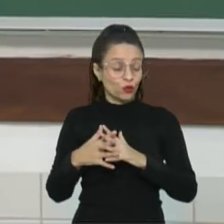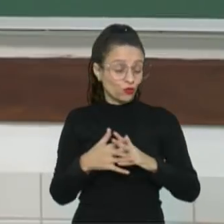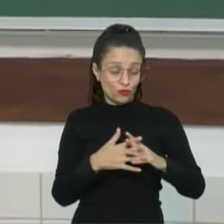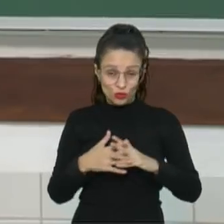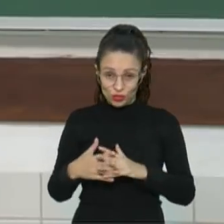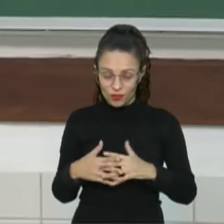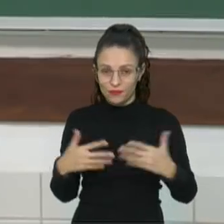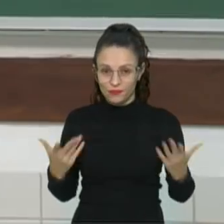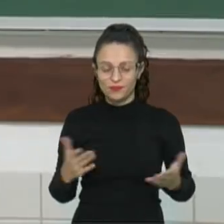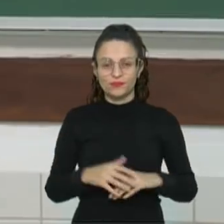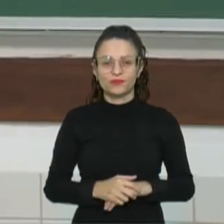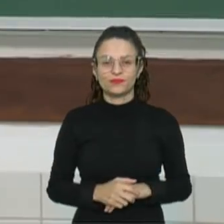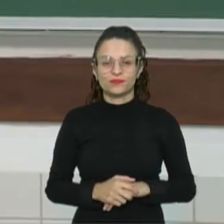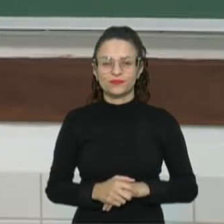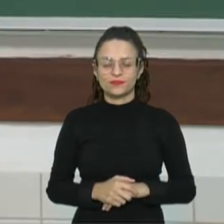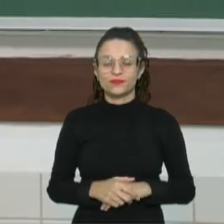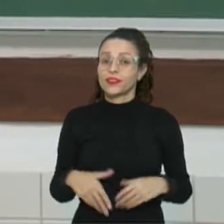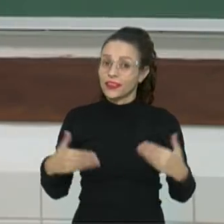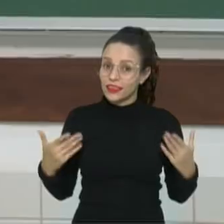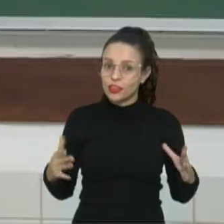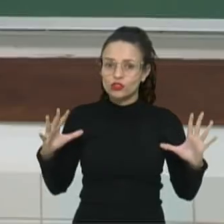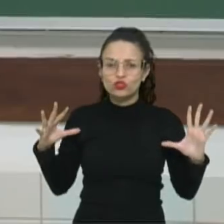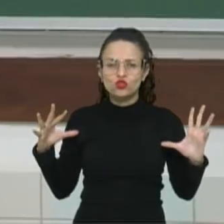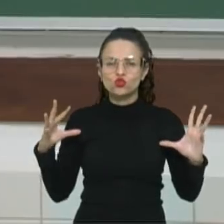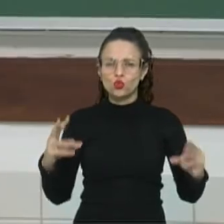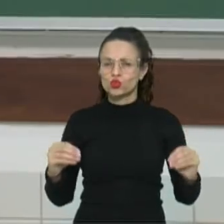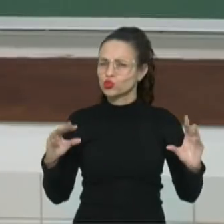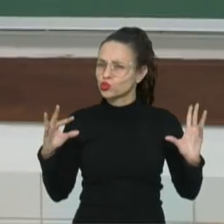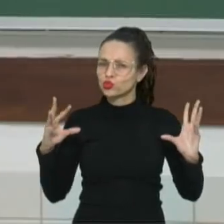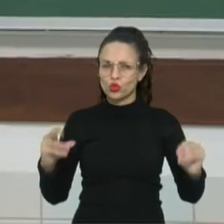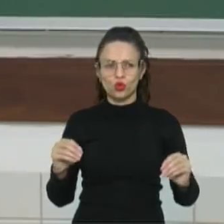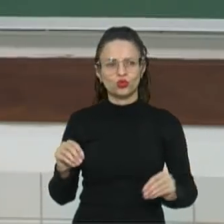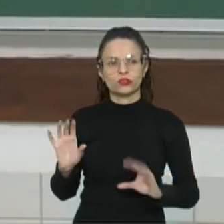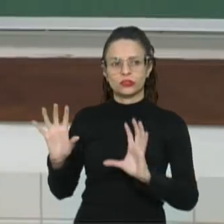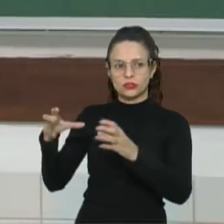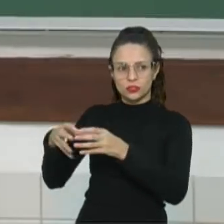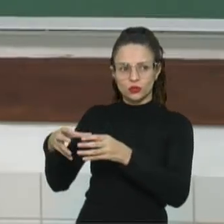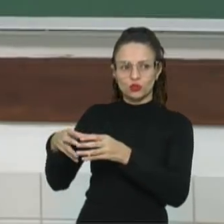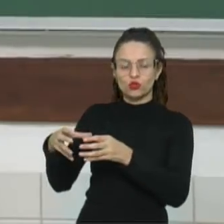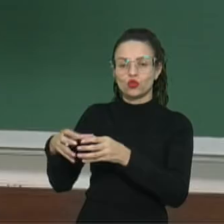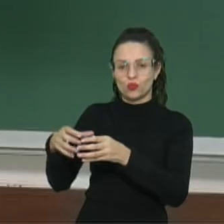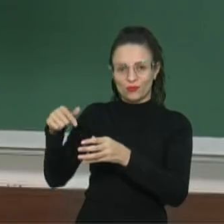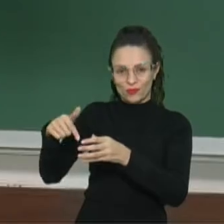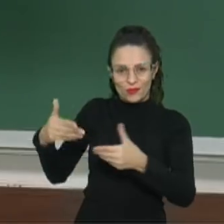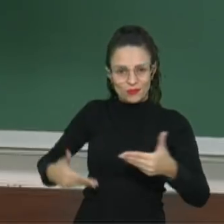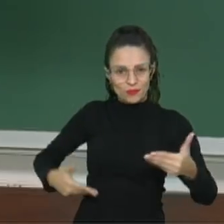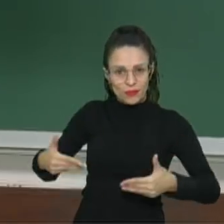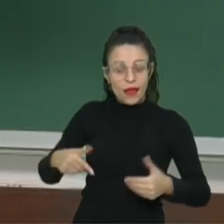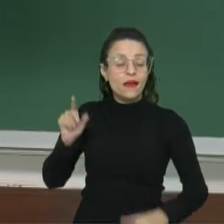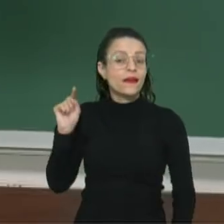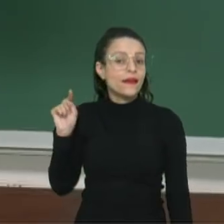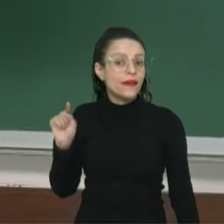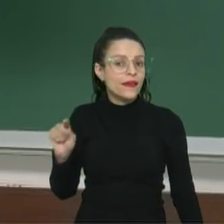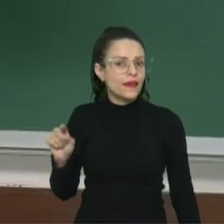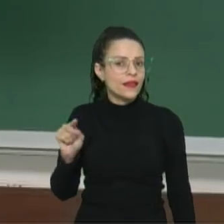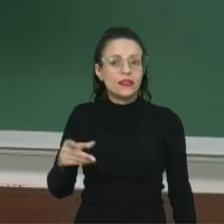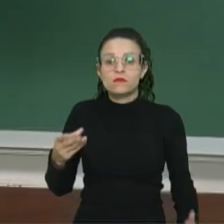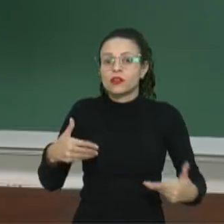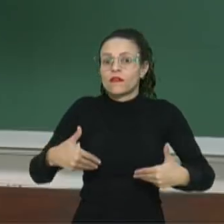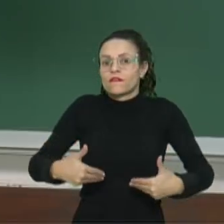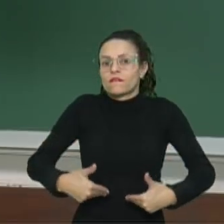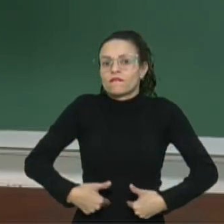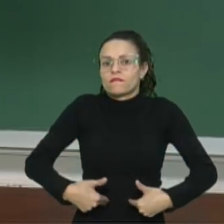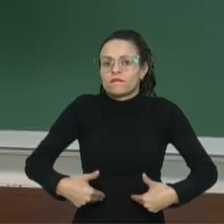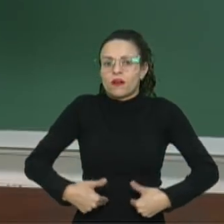né? E todos os Zanes, todos os criados eram muito esfomeados,